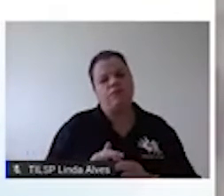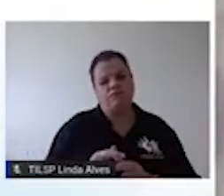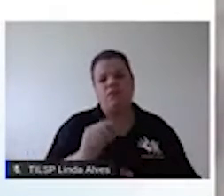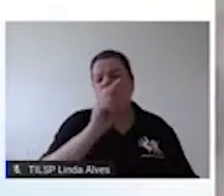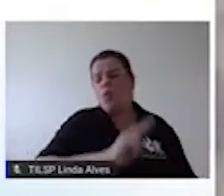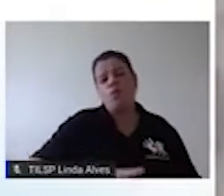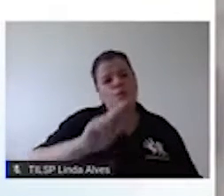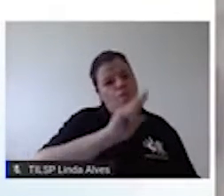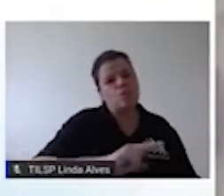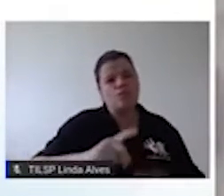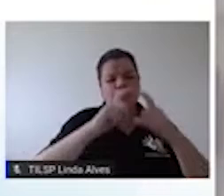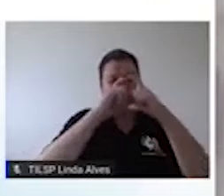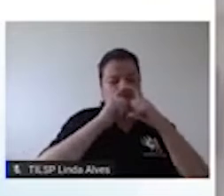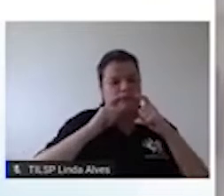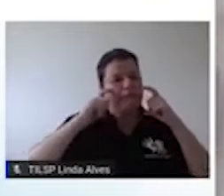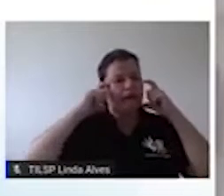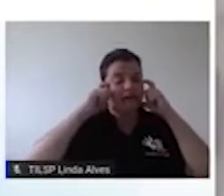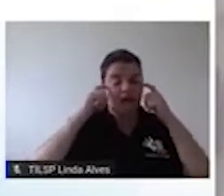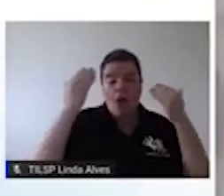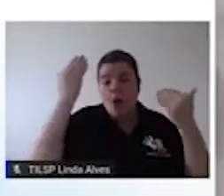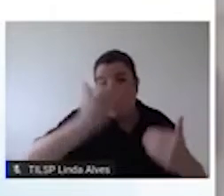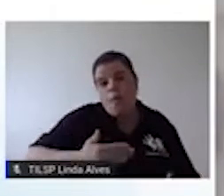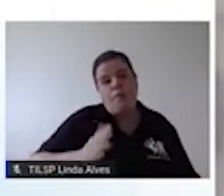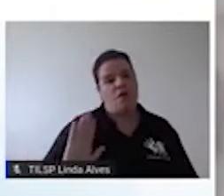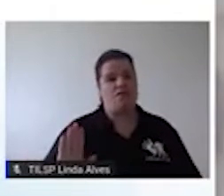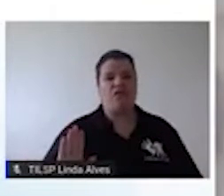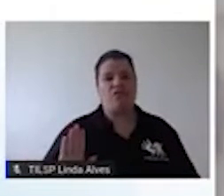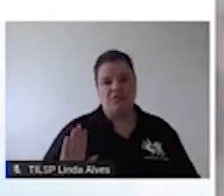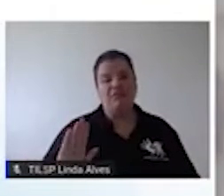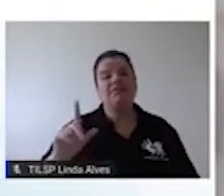por exemplo, está comprovado que